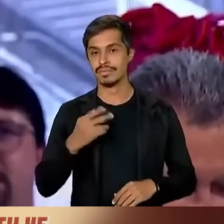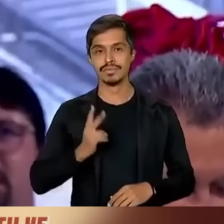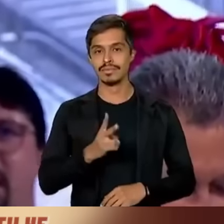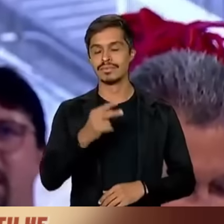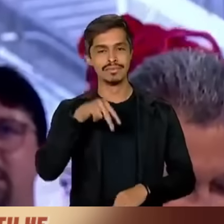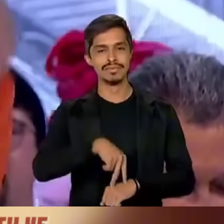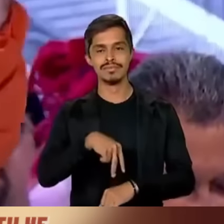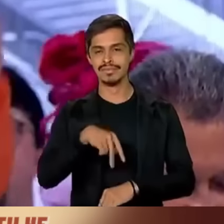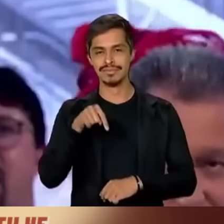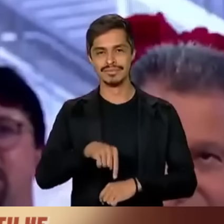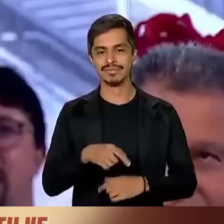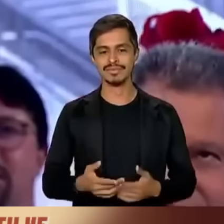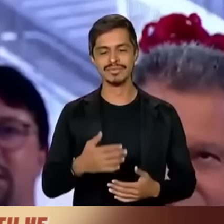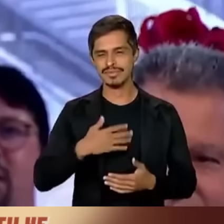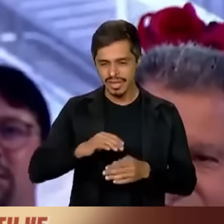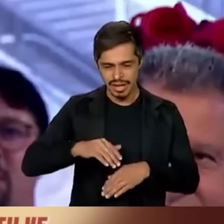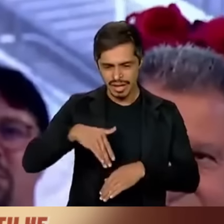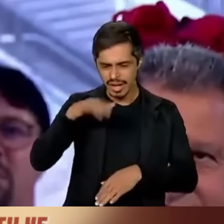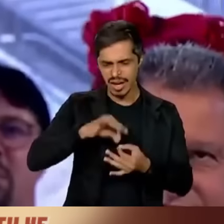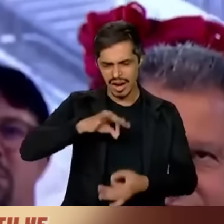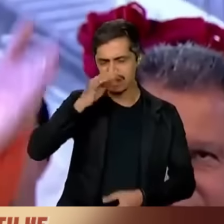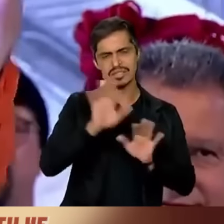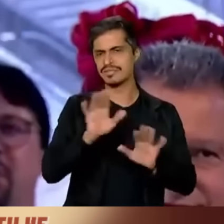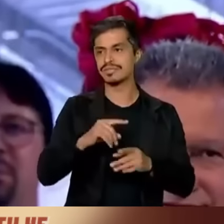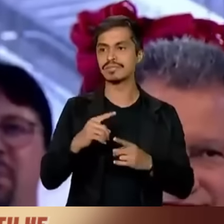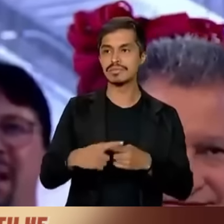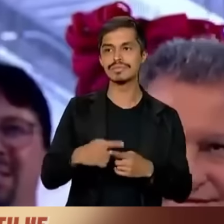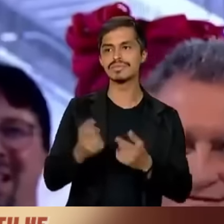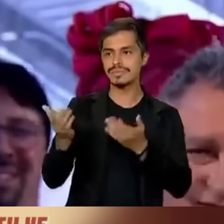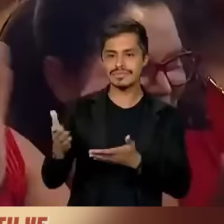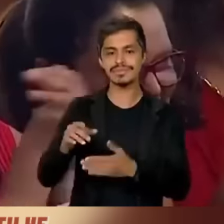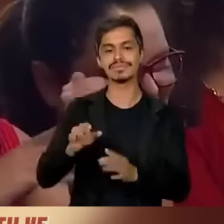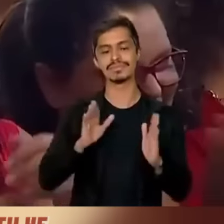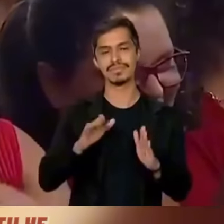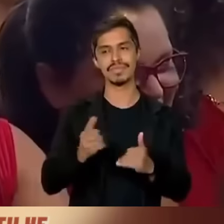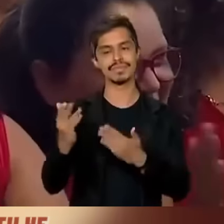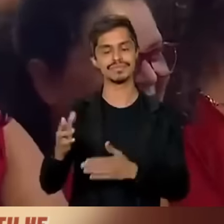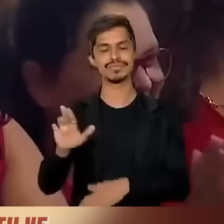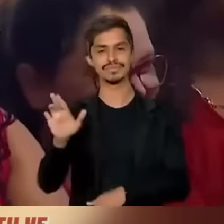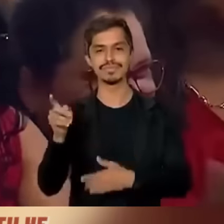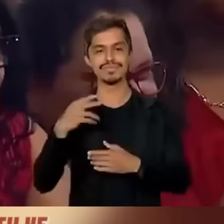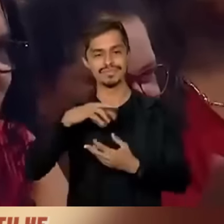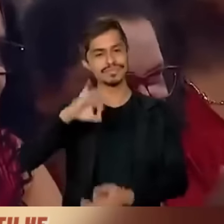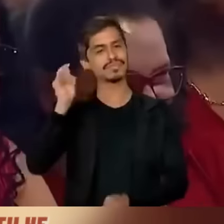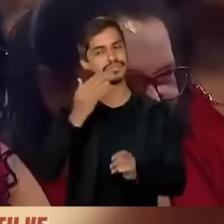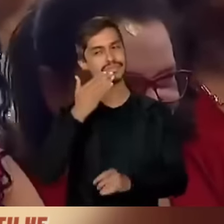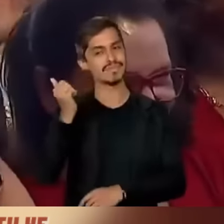hora, eu vou abrir mão do meu tempo para o presidente Lula poder falar mais na hora que ele for falar.